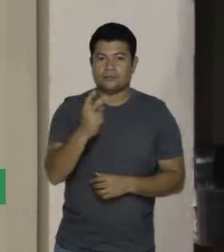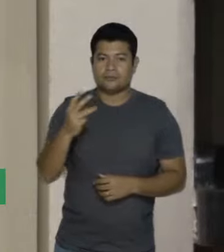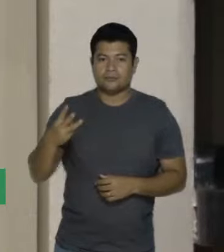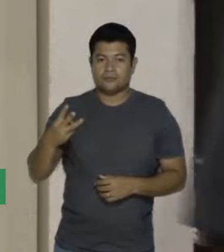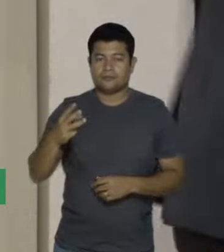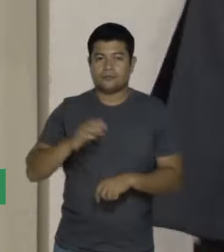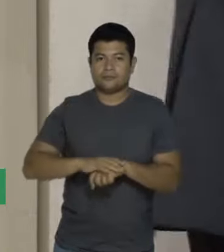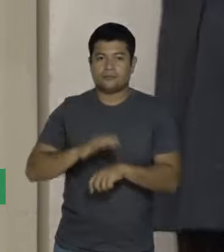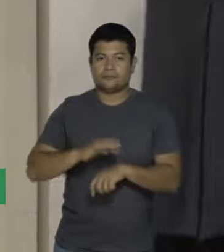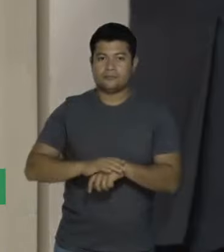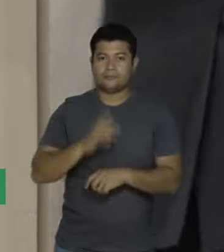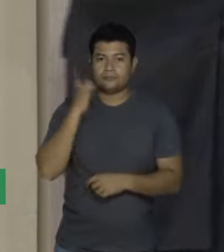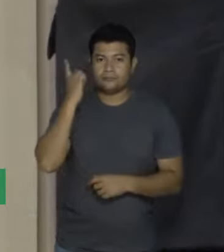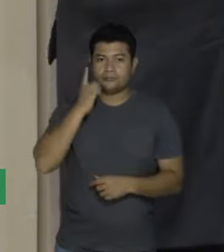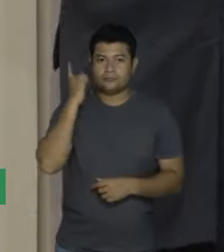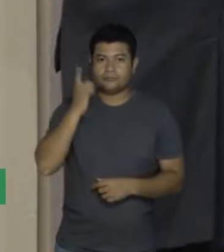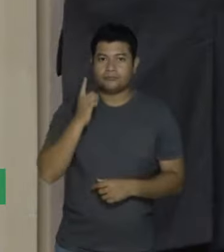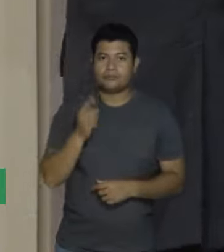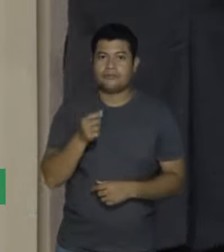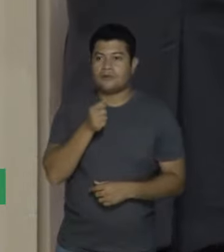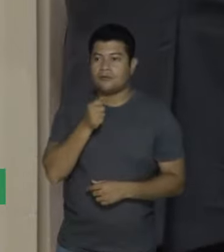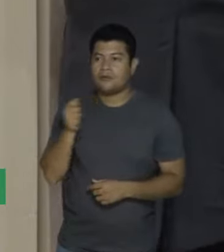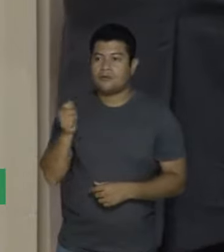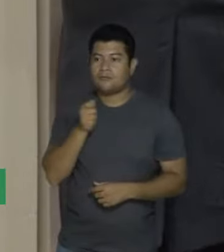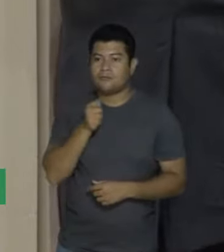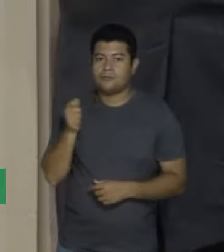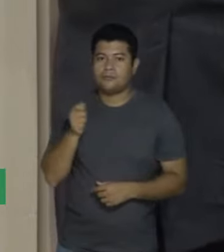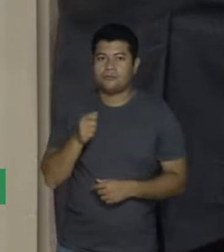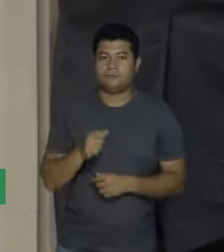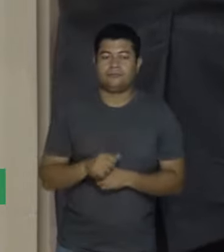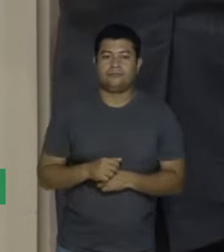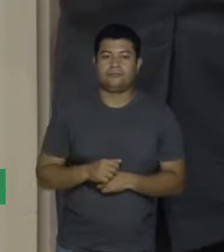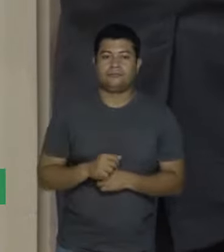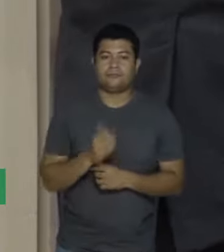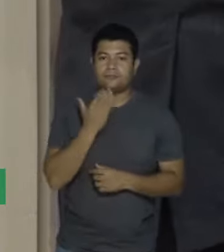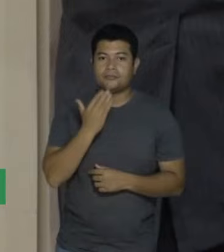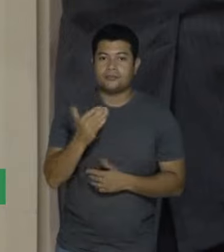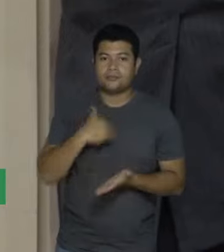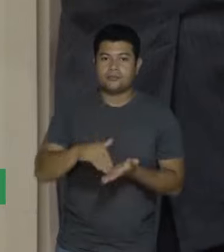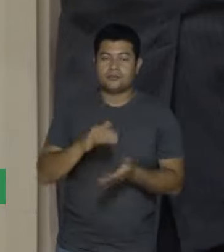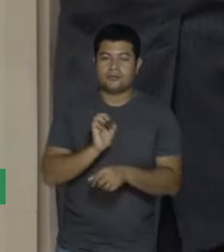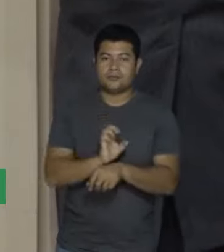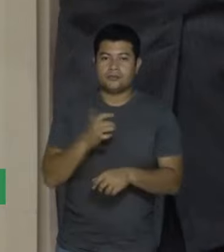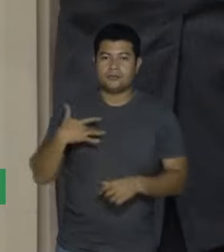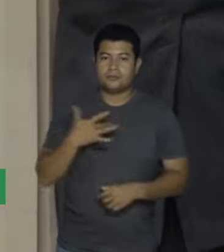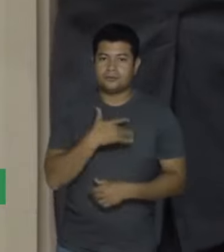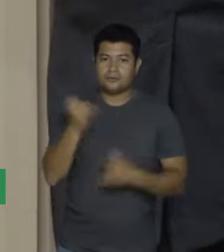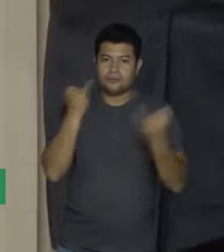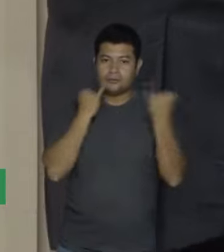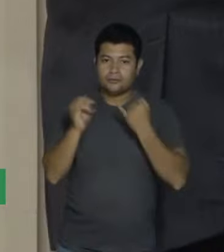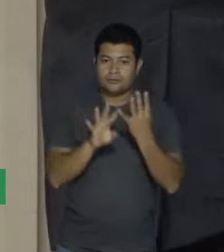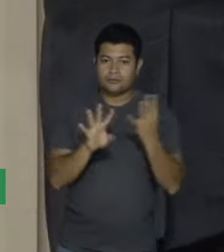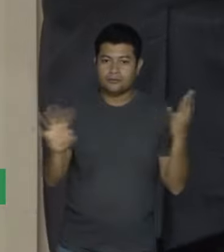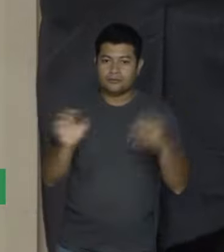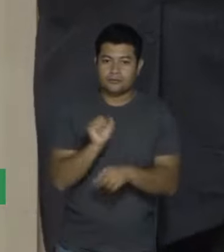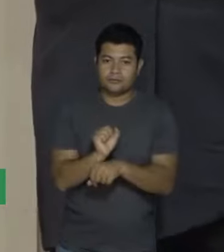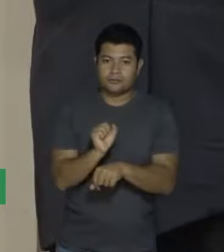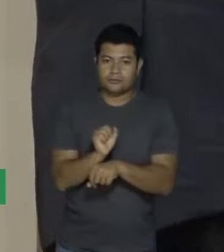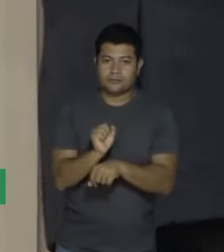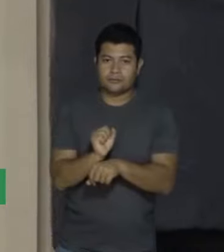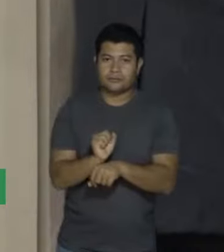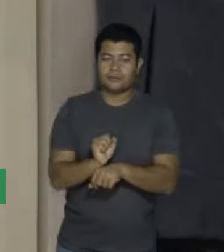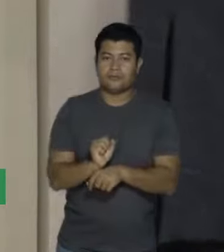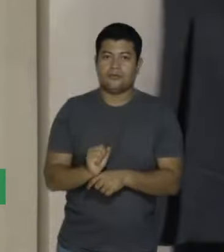Deputado repórter Sérgio Guimarães solicitando ao secretário de Estado da Saúde informações acerca da fila de espera para